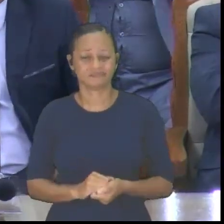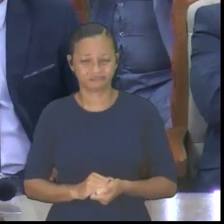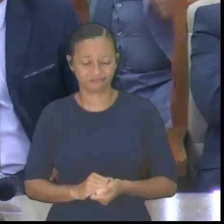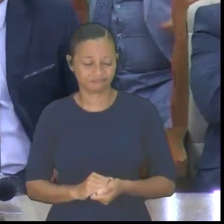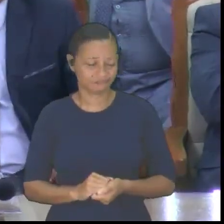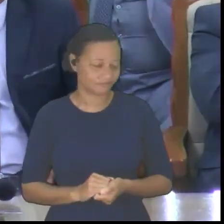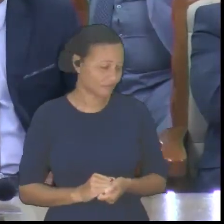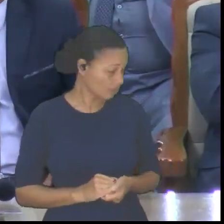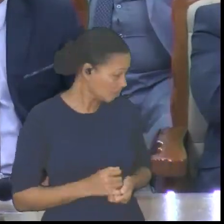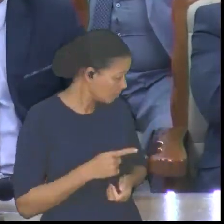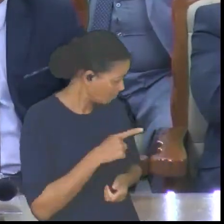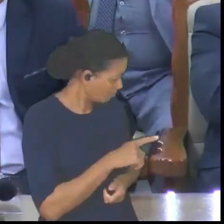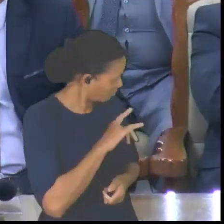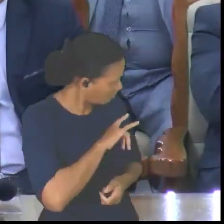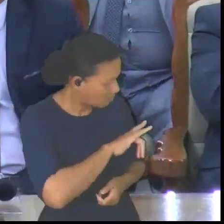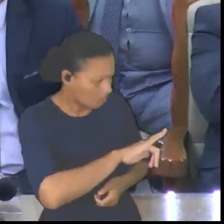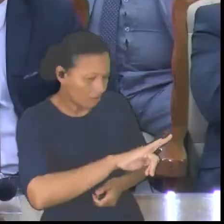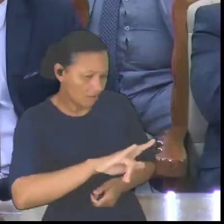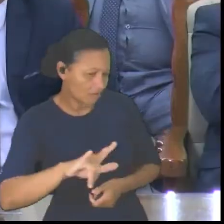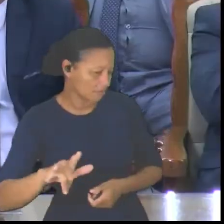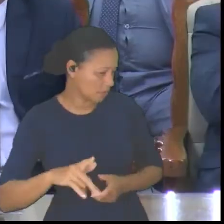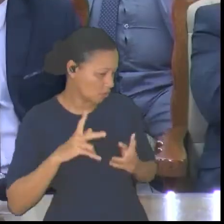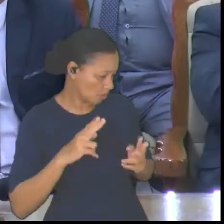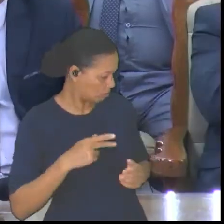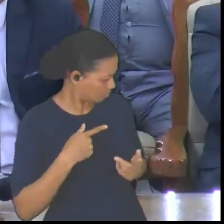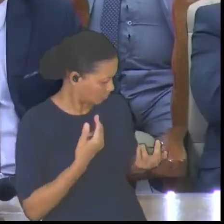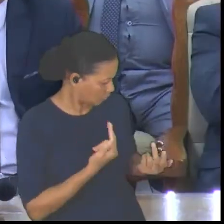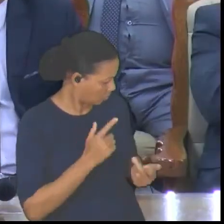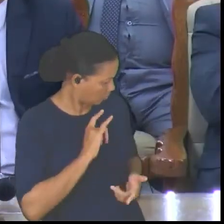ame-os como um dia eu te amei.